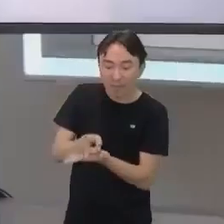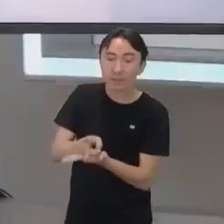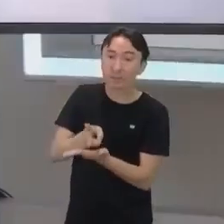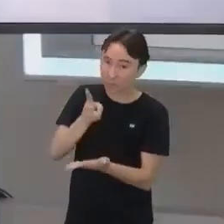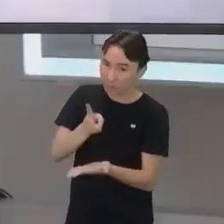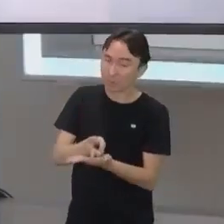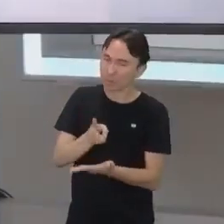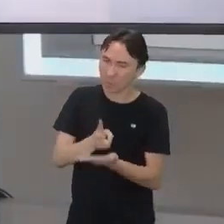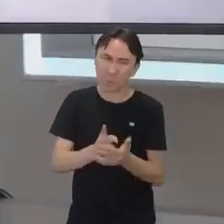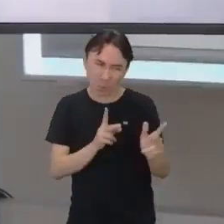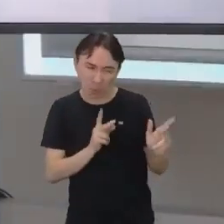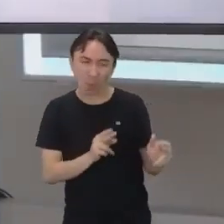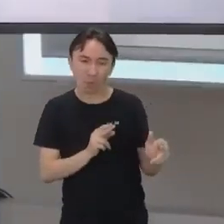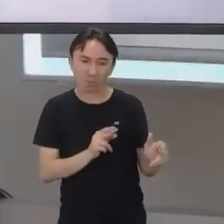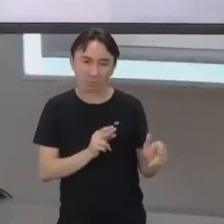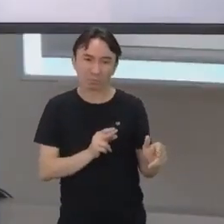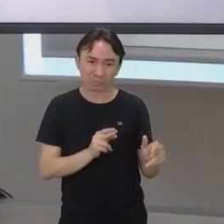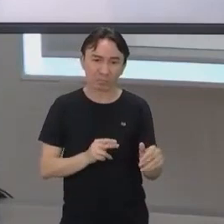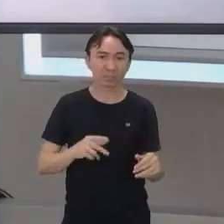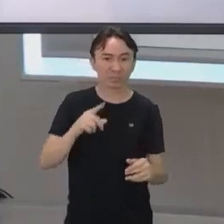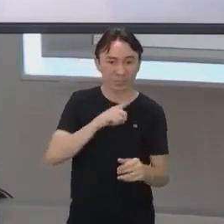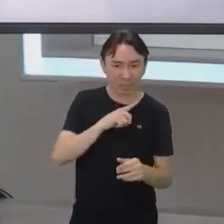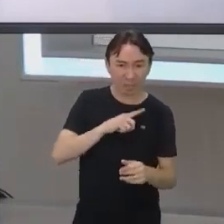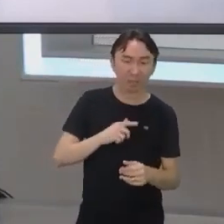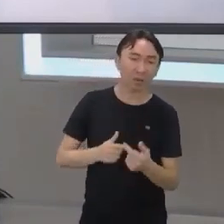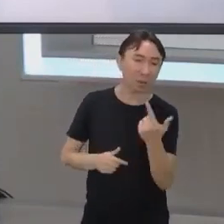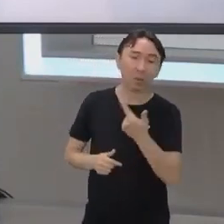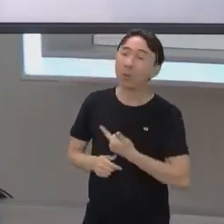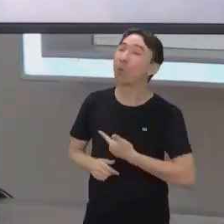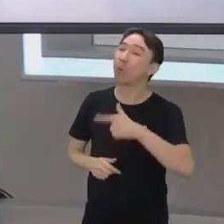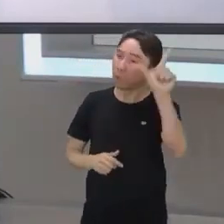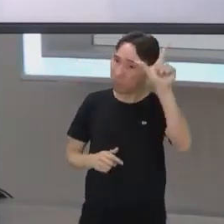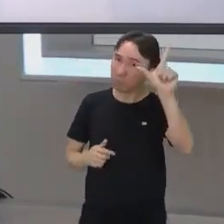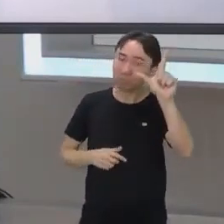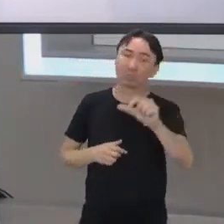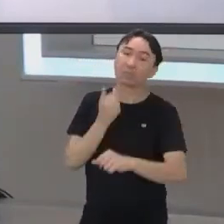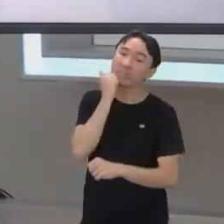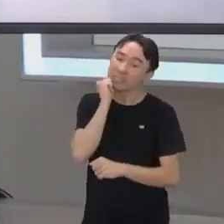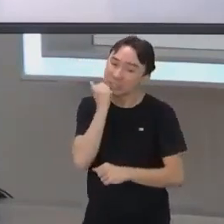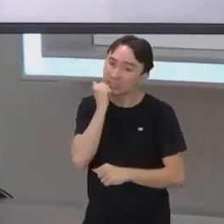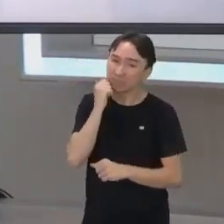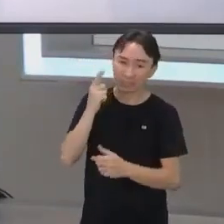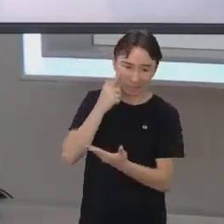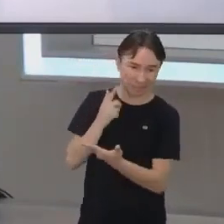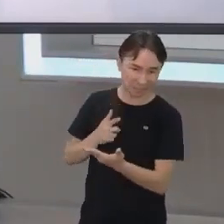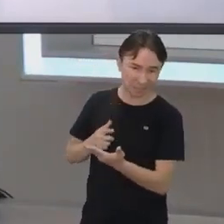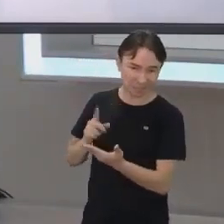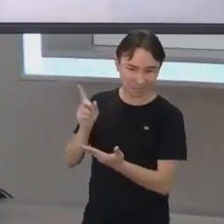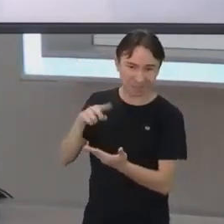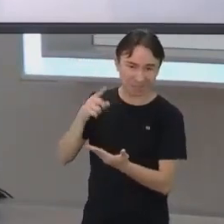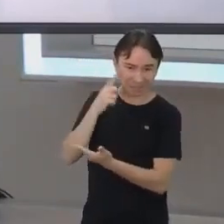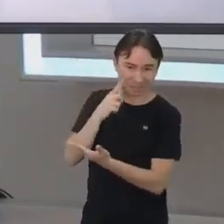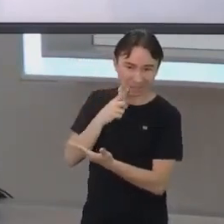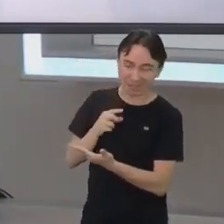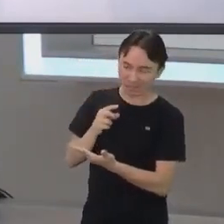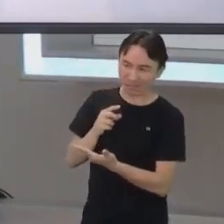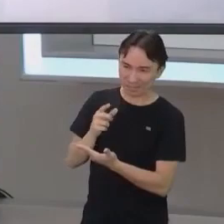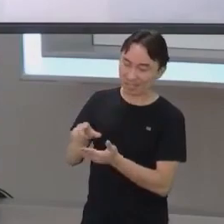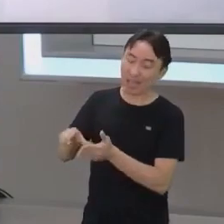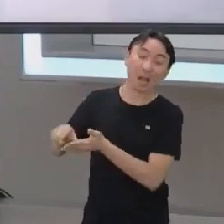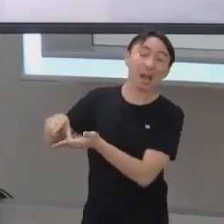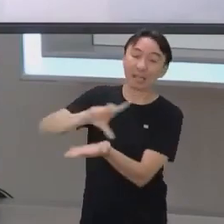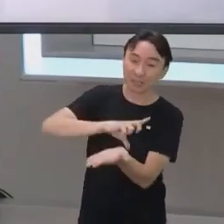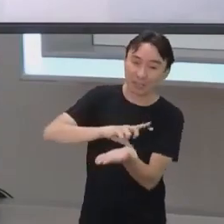da estrutura atômica proposta por Thomson, que foi um cientista anterior a Ernest Rutherford,